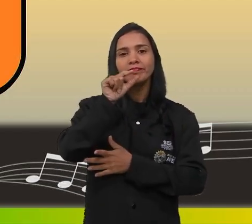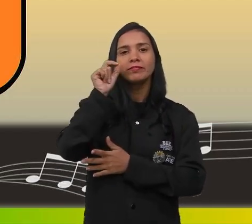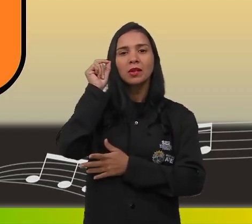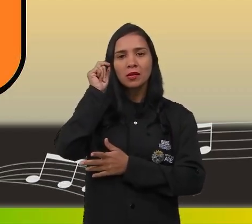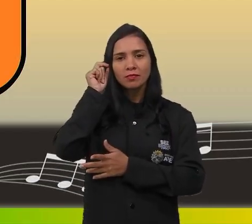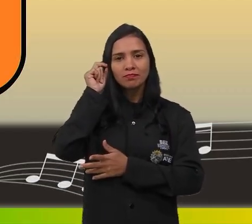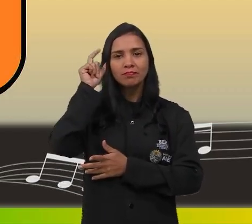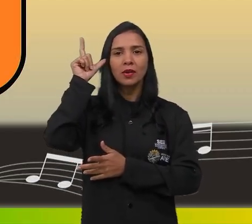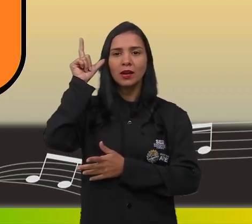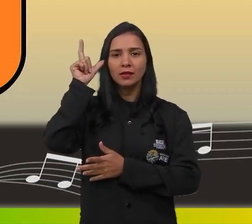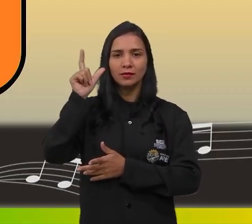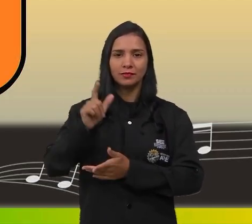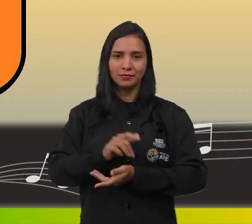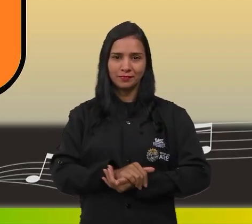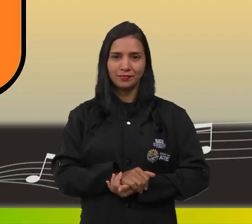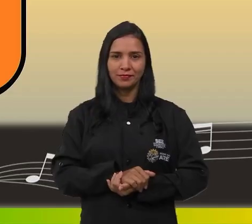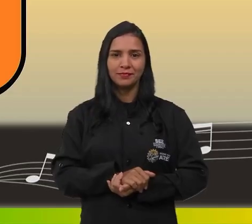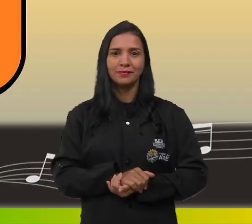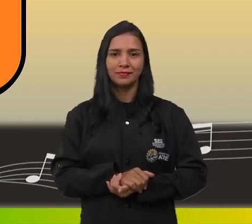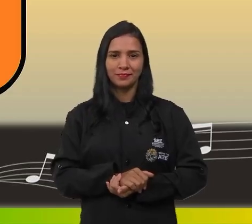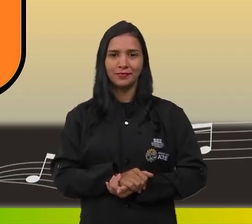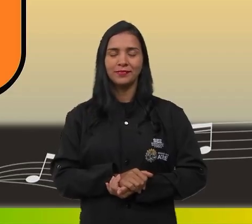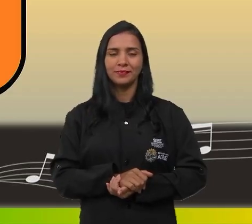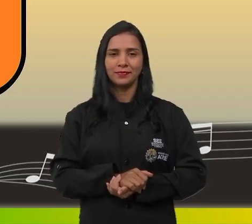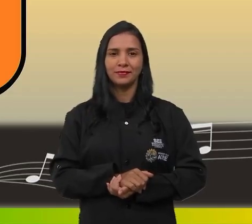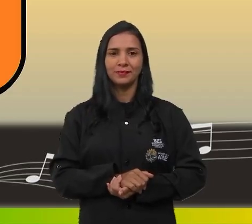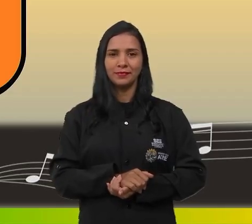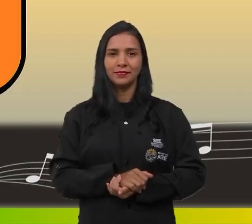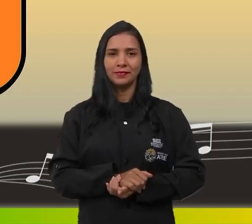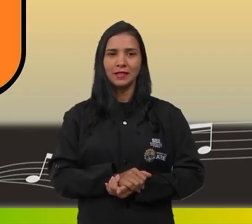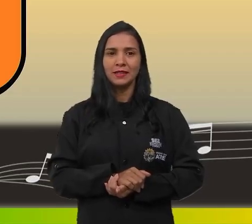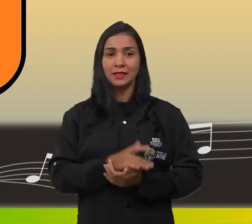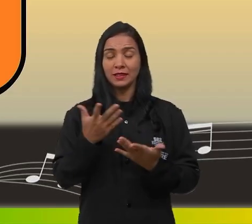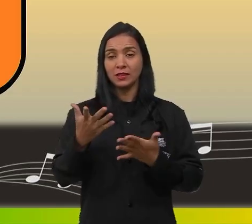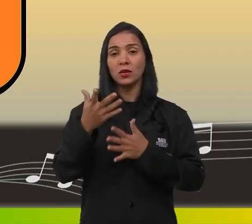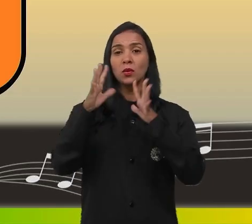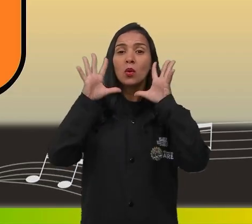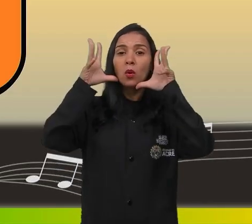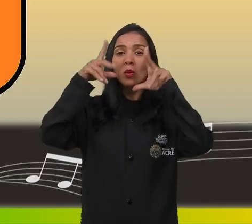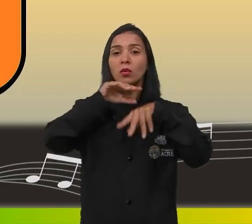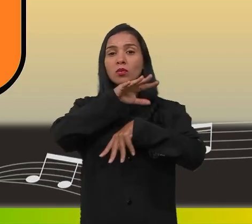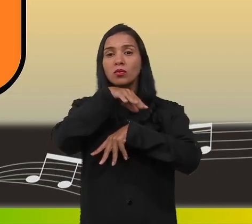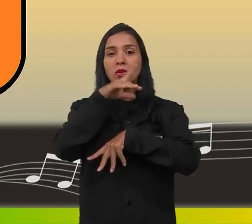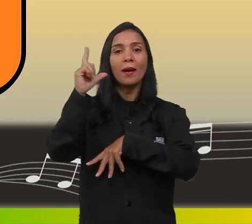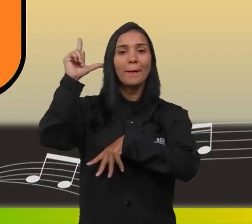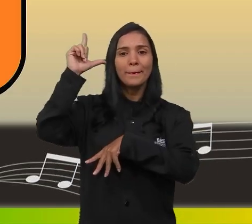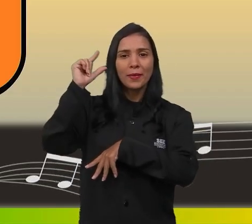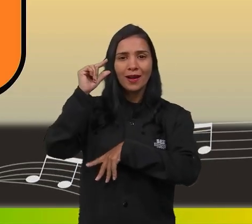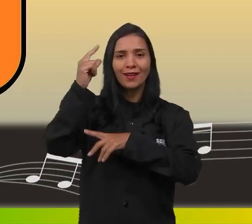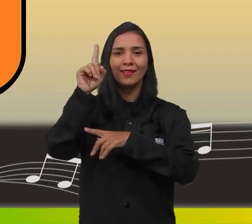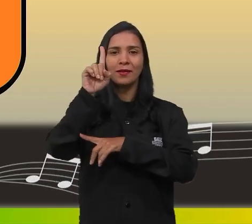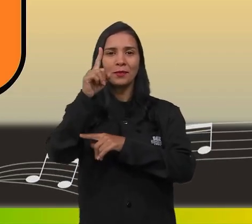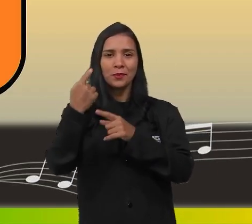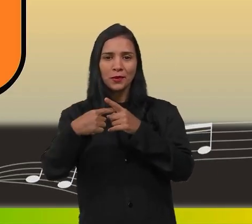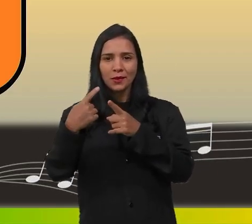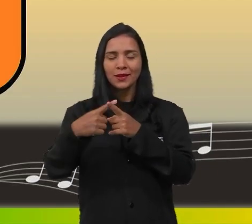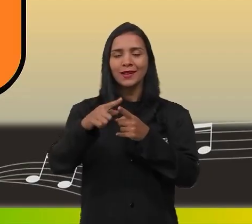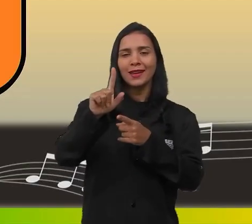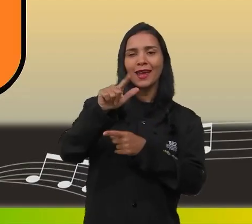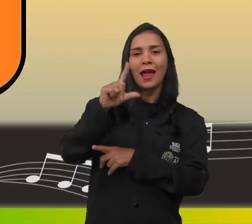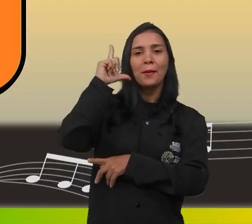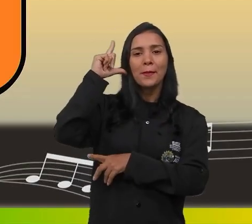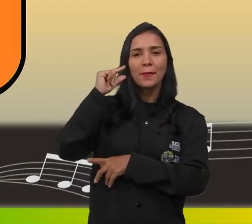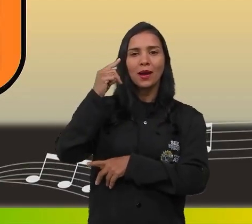grave. Então, eu trouxe aqui exemplos bem simples para a gente entender o que é a altura quando a gente está falando de